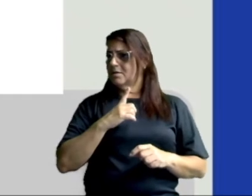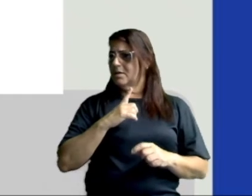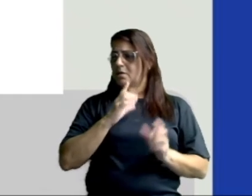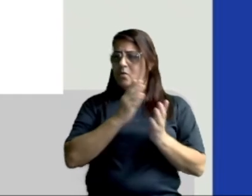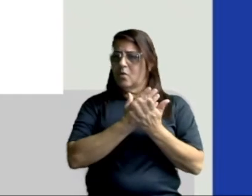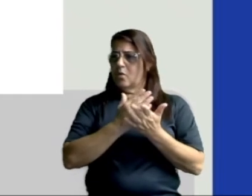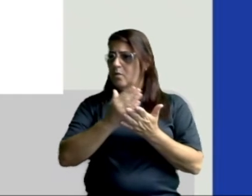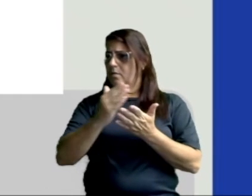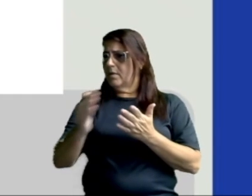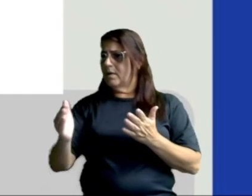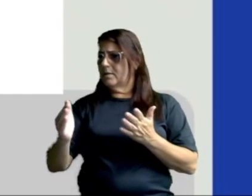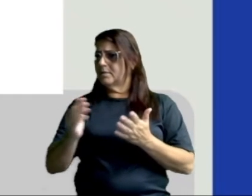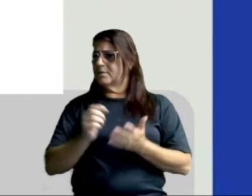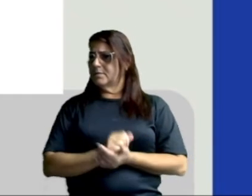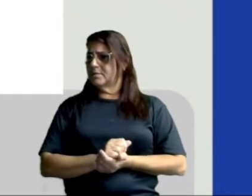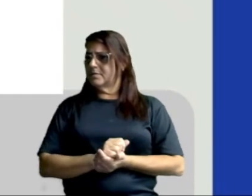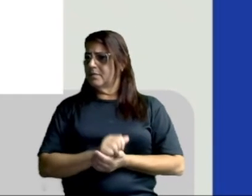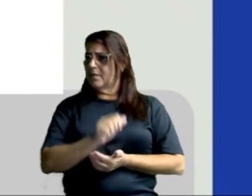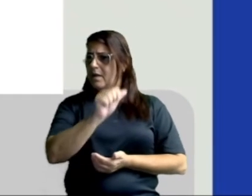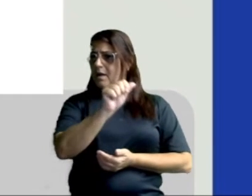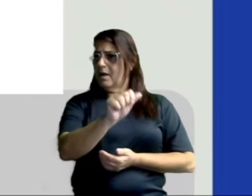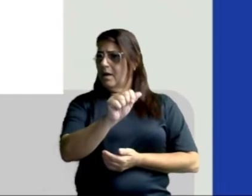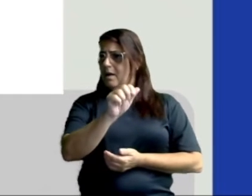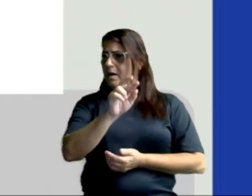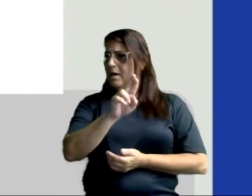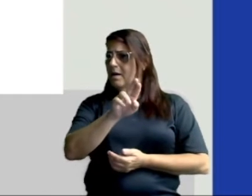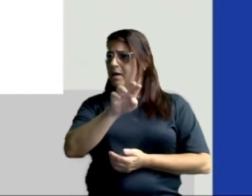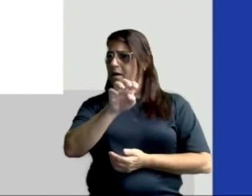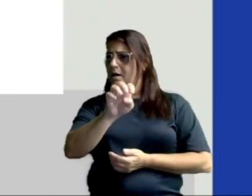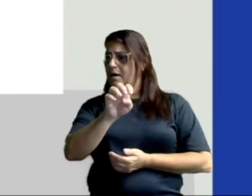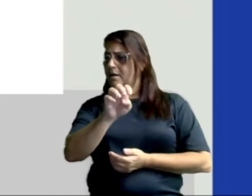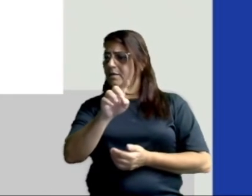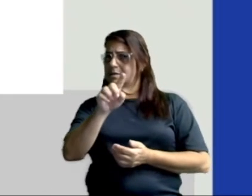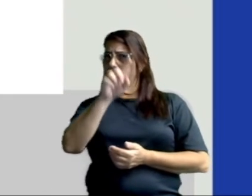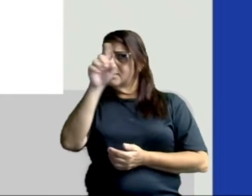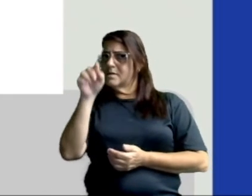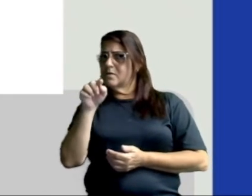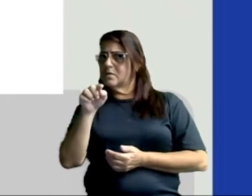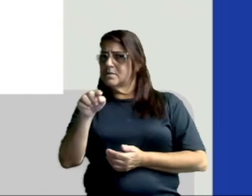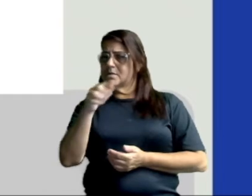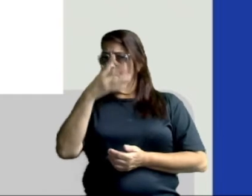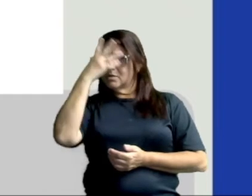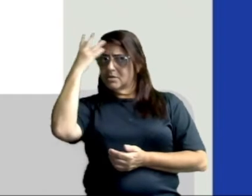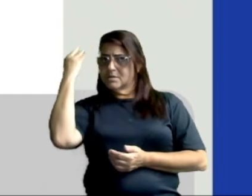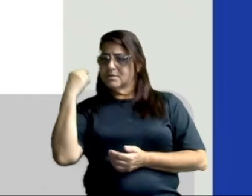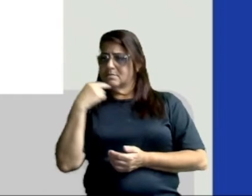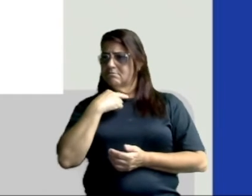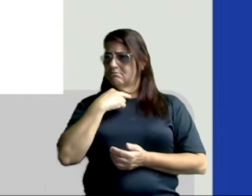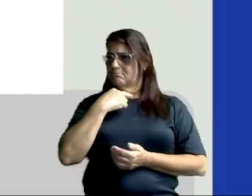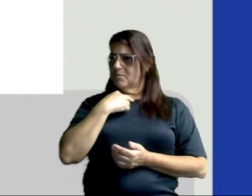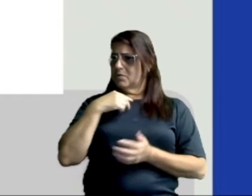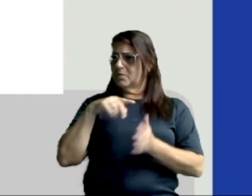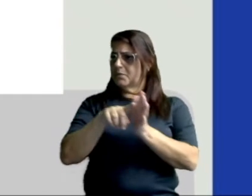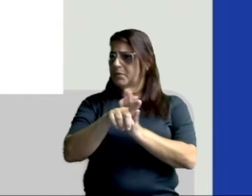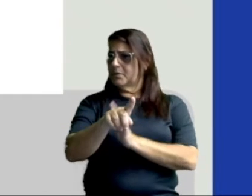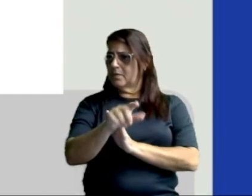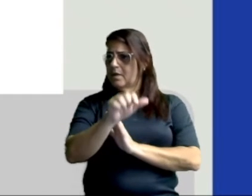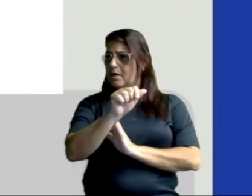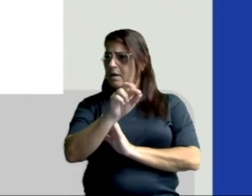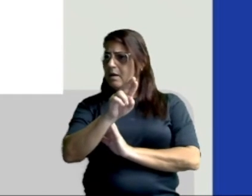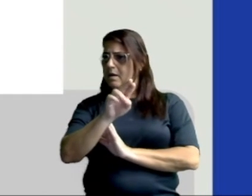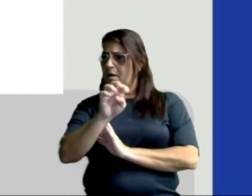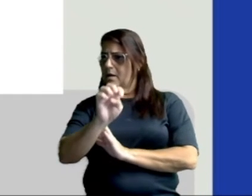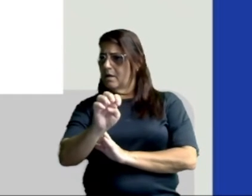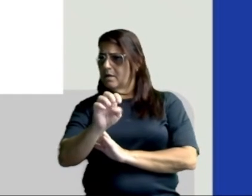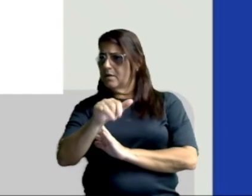o complement e não esquece do sinal de perguntinha, sinal de interrogação. E aí vem a pergunta, are